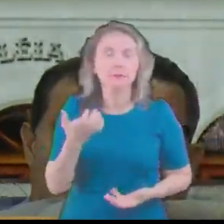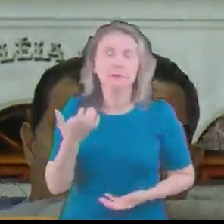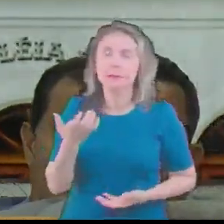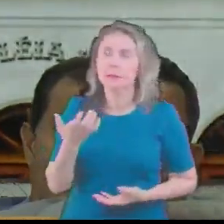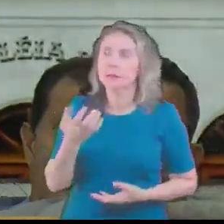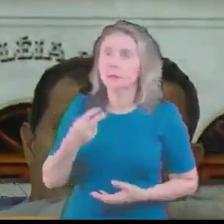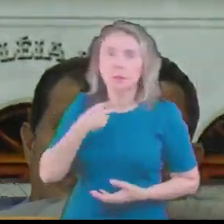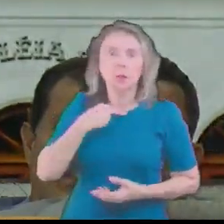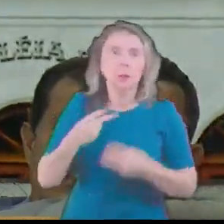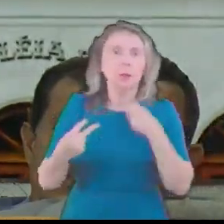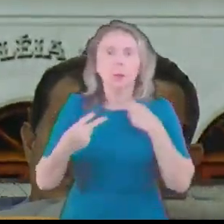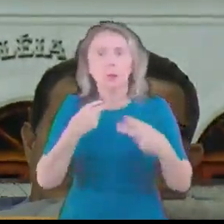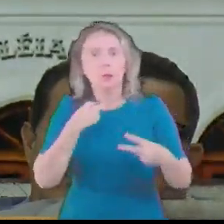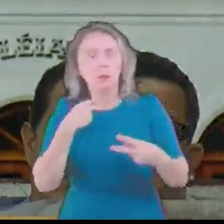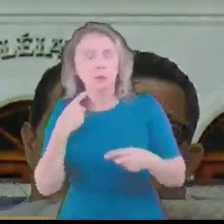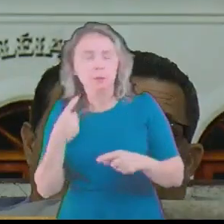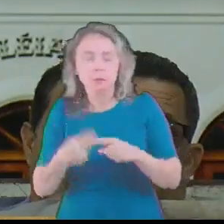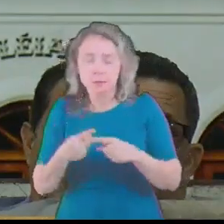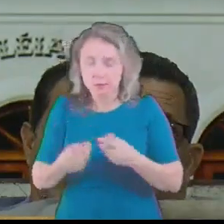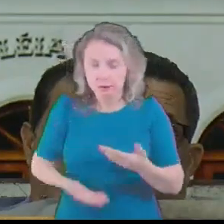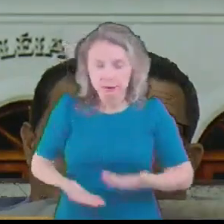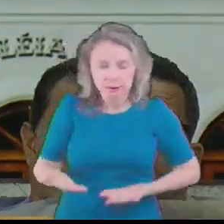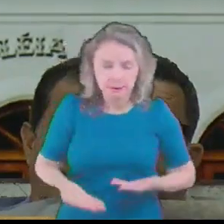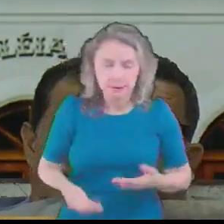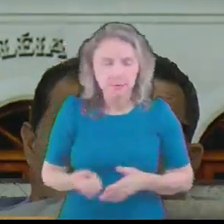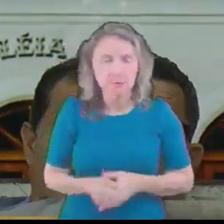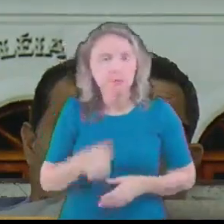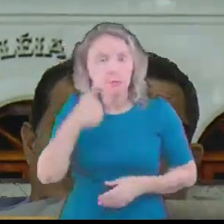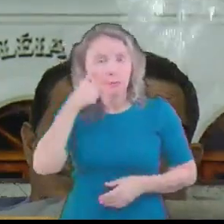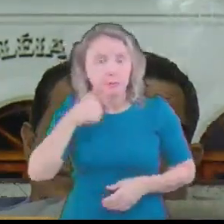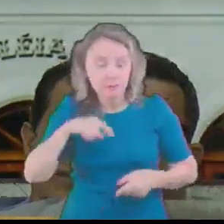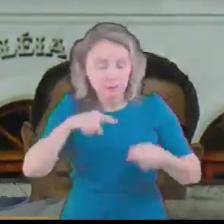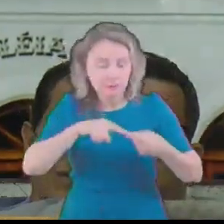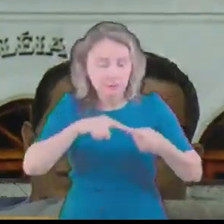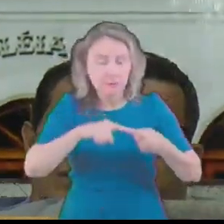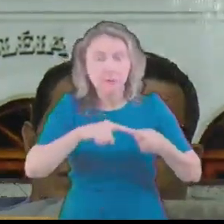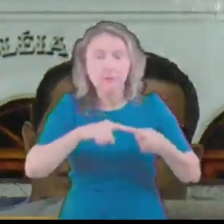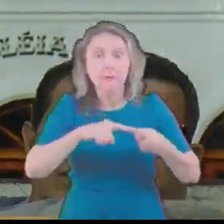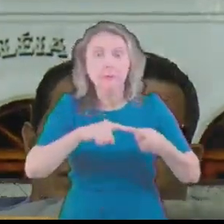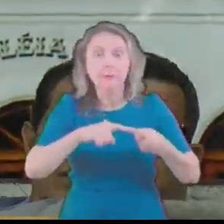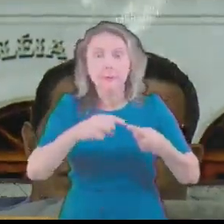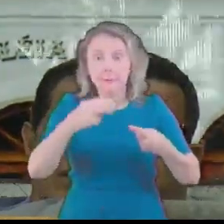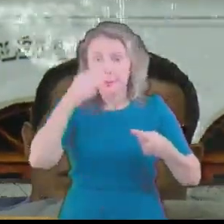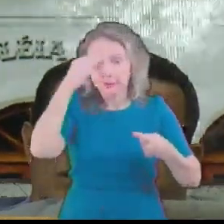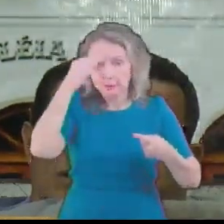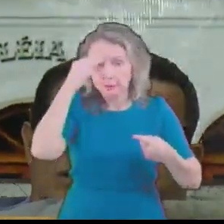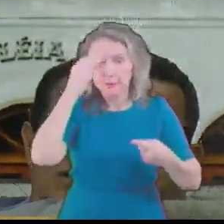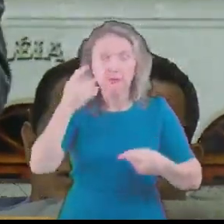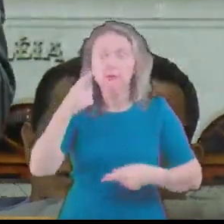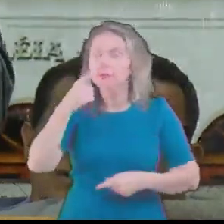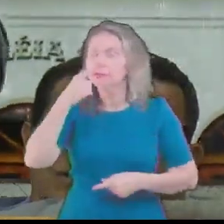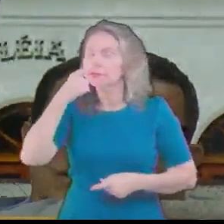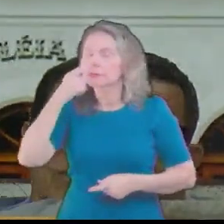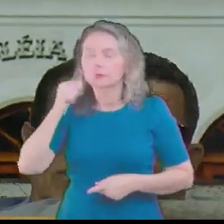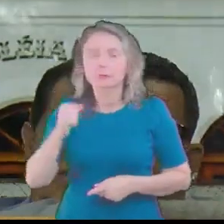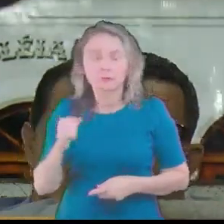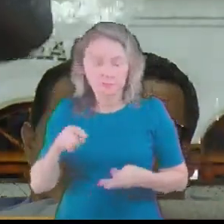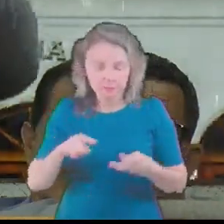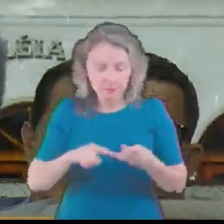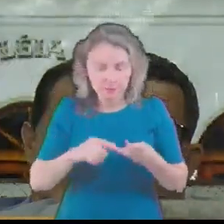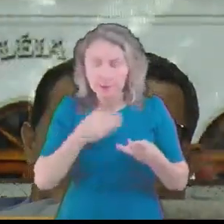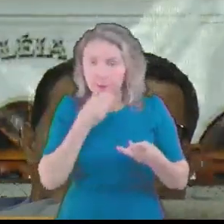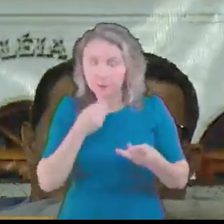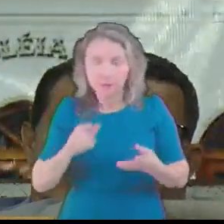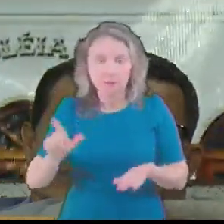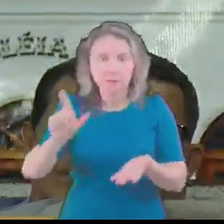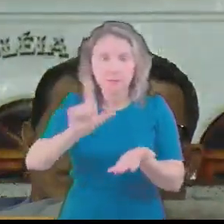Cristo. Maria é adoradora, ela precisa estreitar a comunhão. E Lázaro precisa do milagre, assim como nós